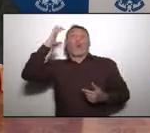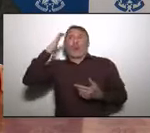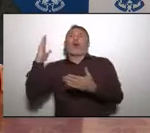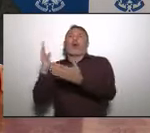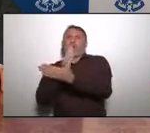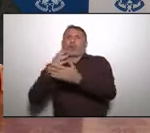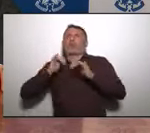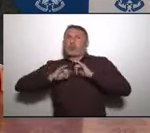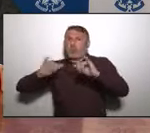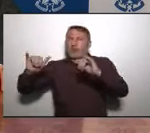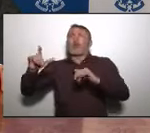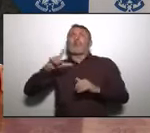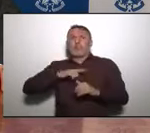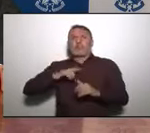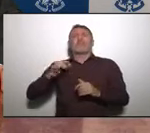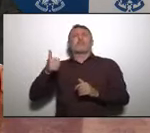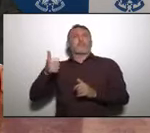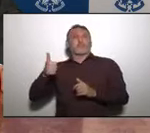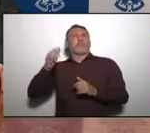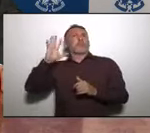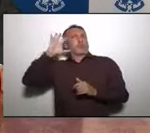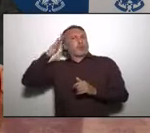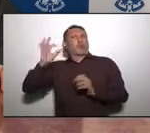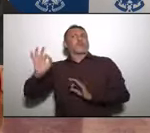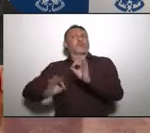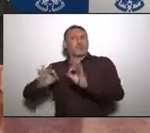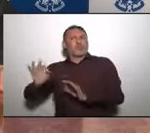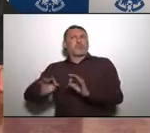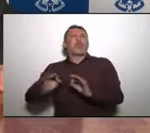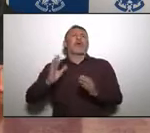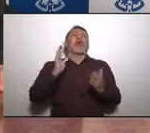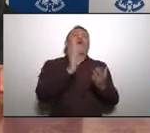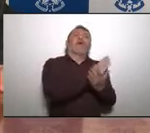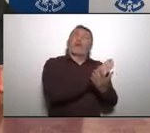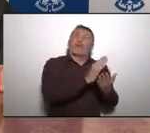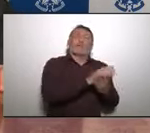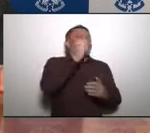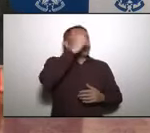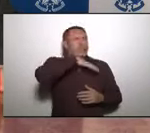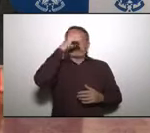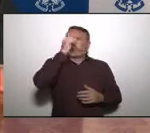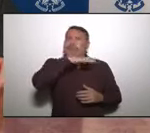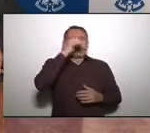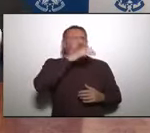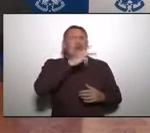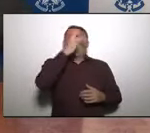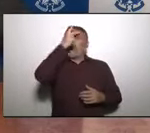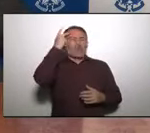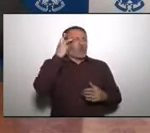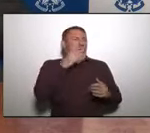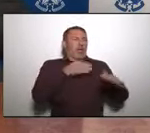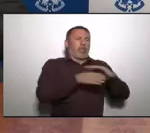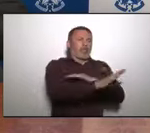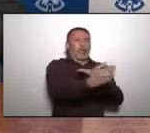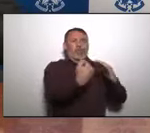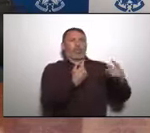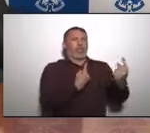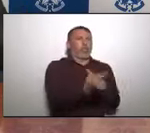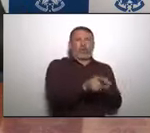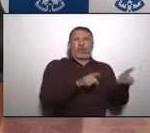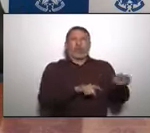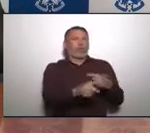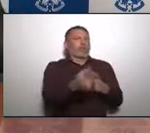ainda supermercado superlotado de gente, tá certo? Assim, sem controle na entrada. Essa não pode ser uma responsabilidade só